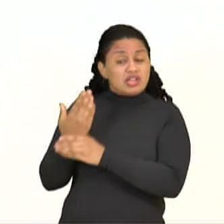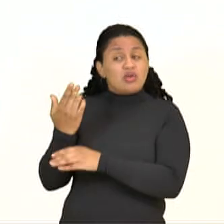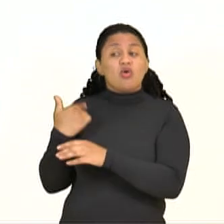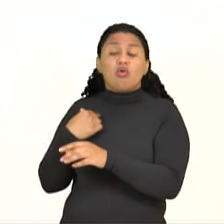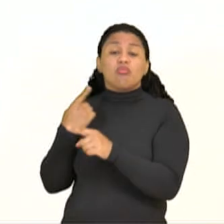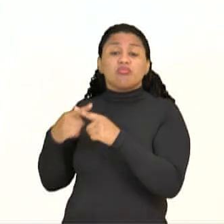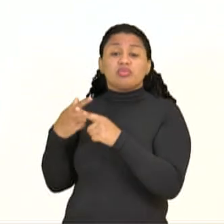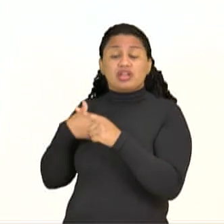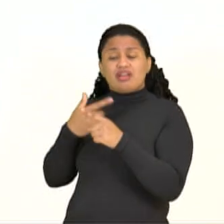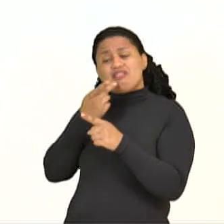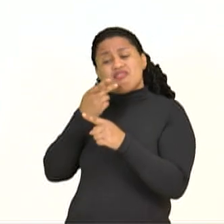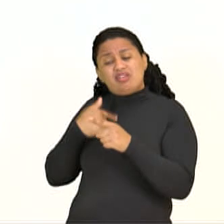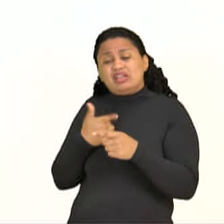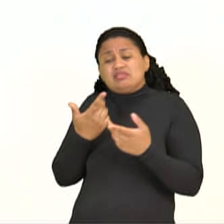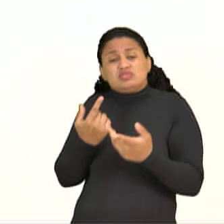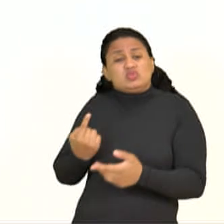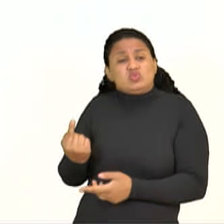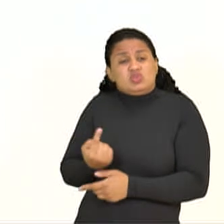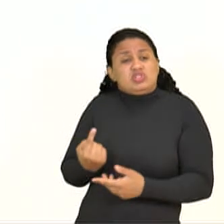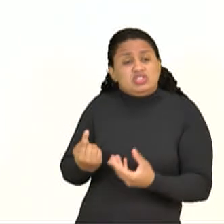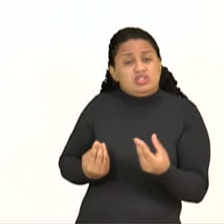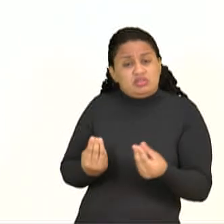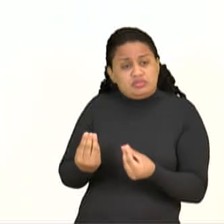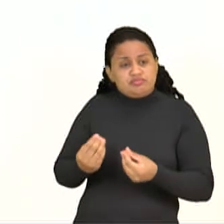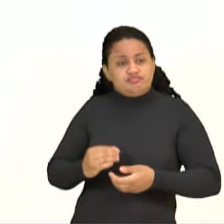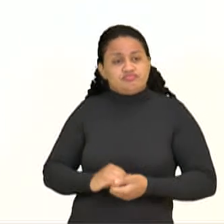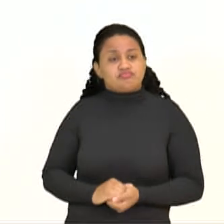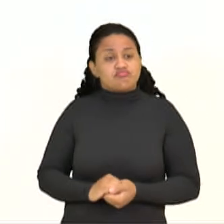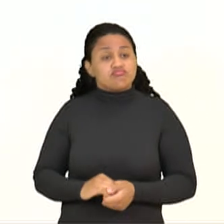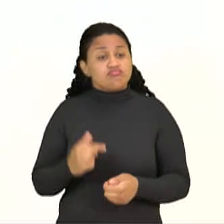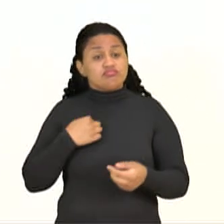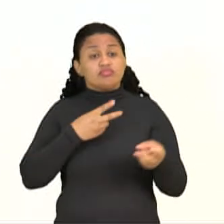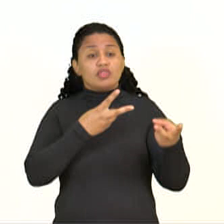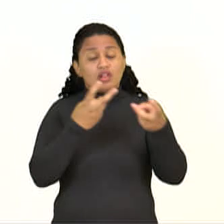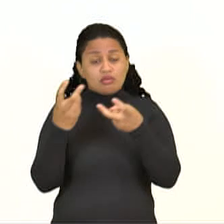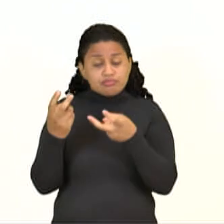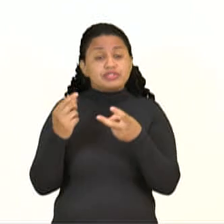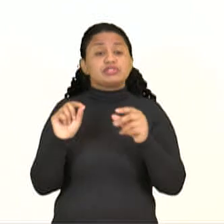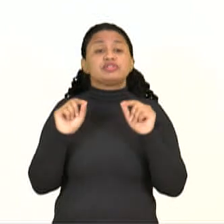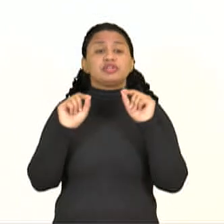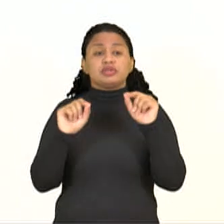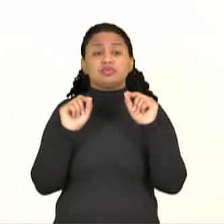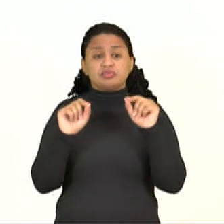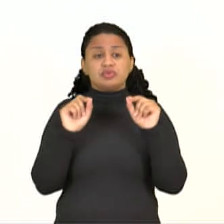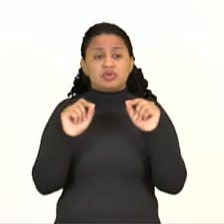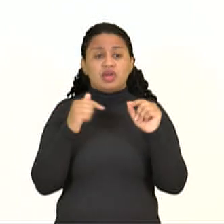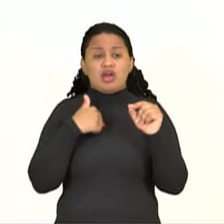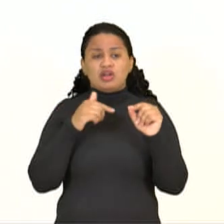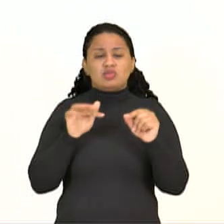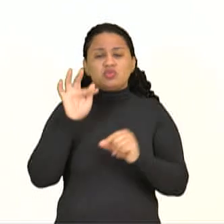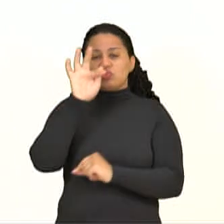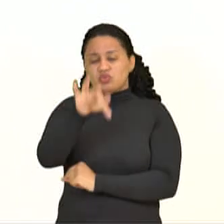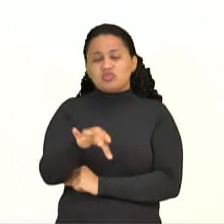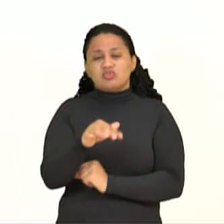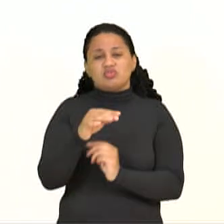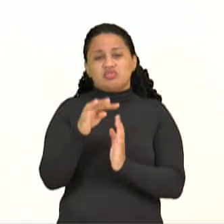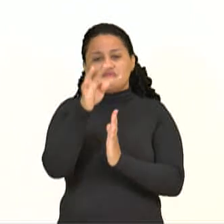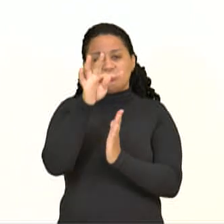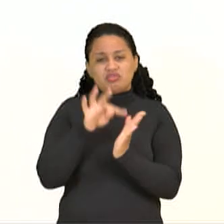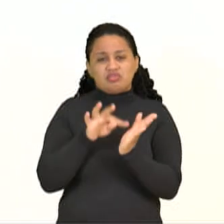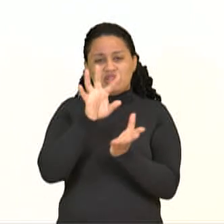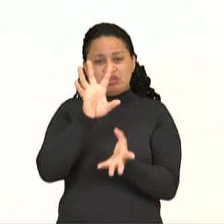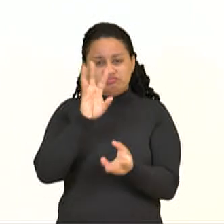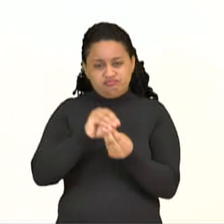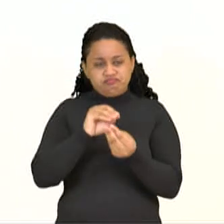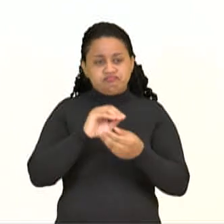feito tão miserável assim? Observem, então, que estamos agora no desfecho da nossa resenha,